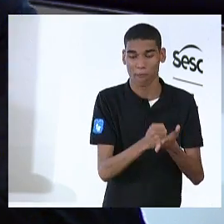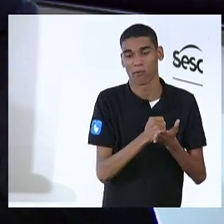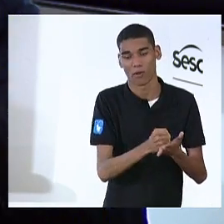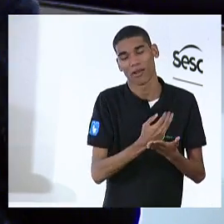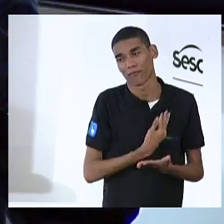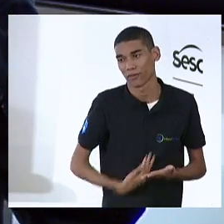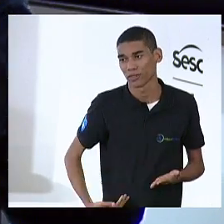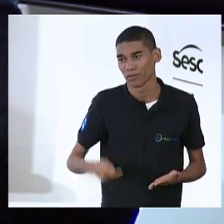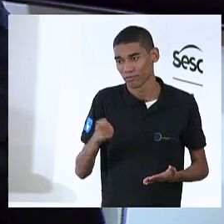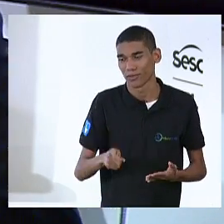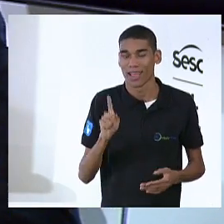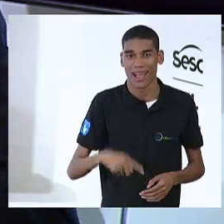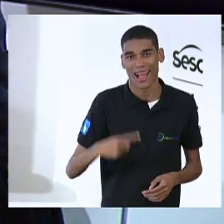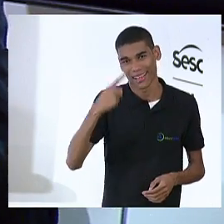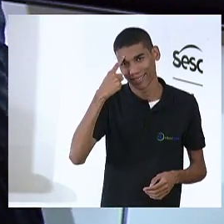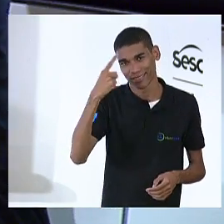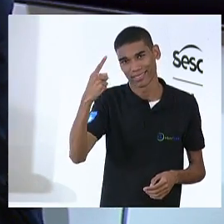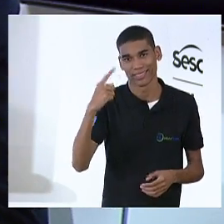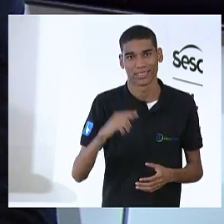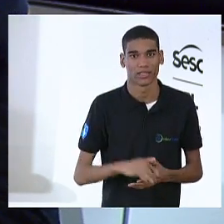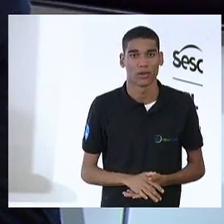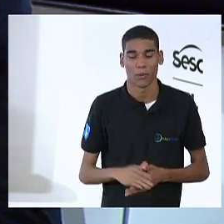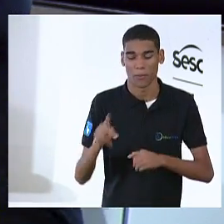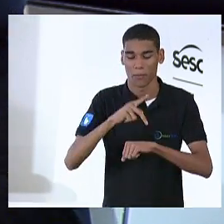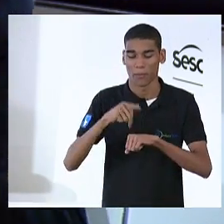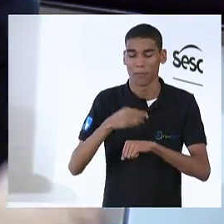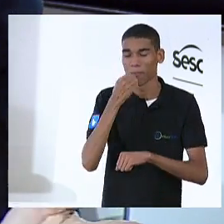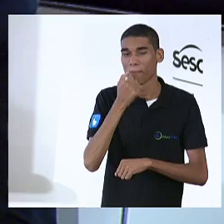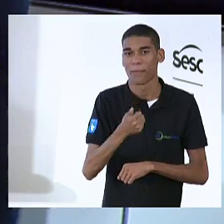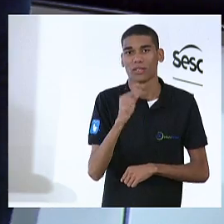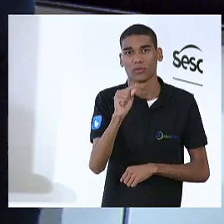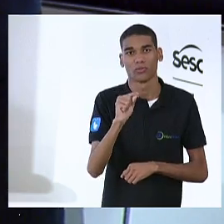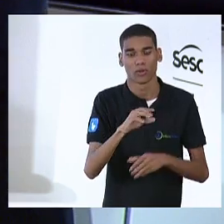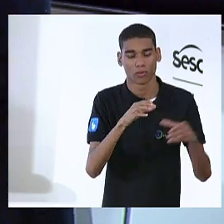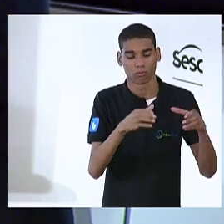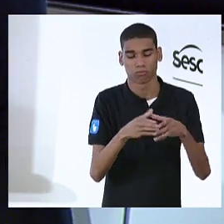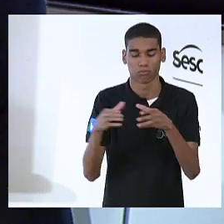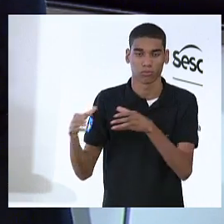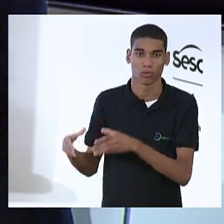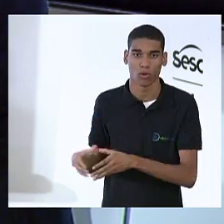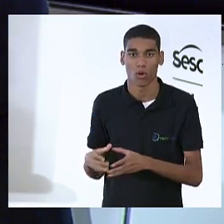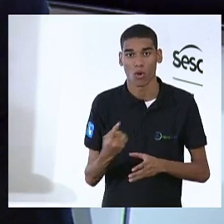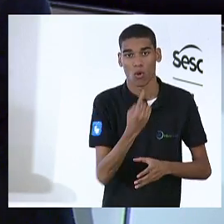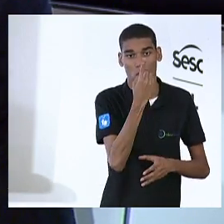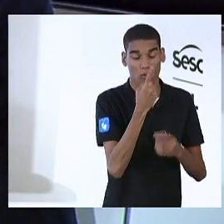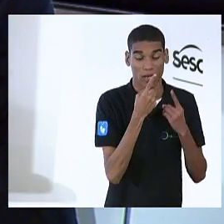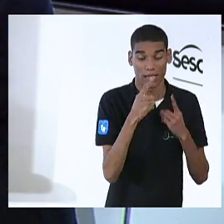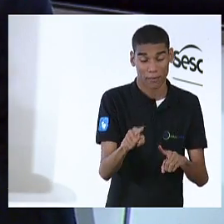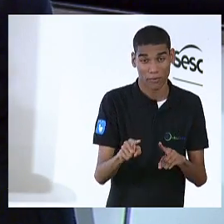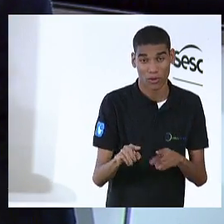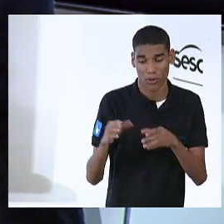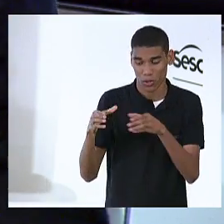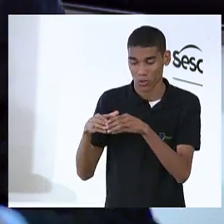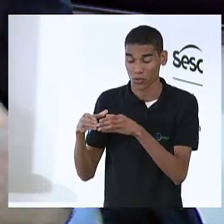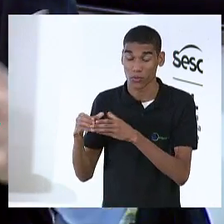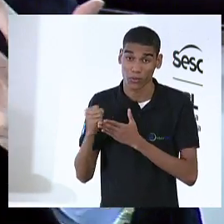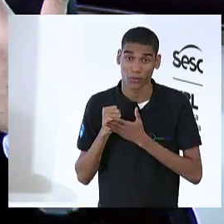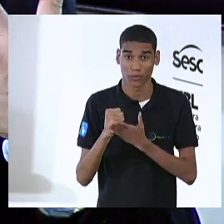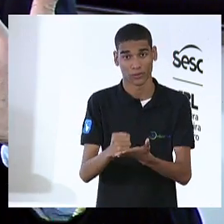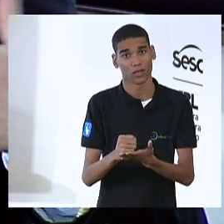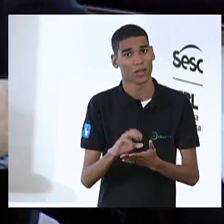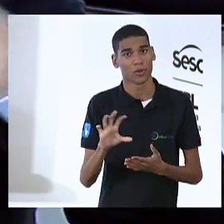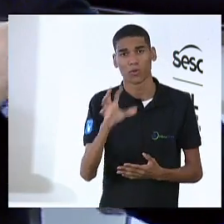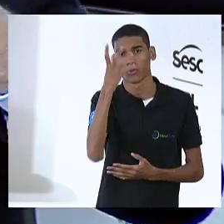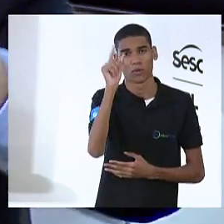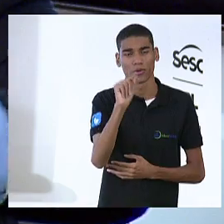olha, país bom é país que tem só dois partidos. Um que apoia o governo e outro que é contra. O que, que aconteceu? Você